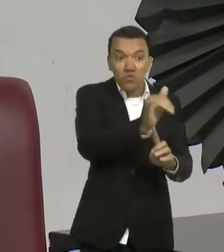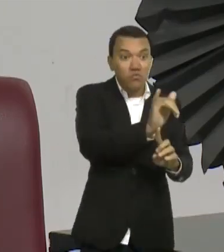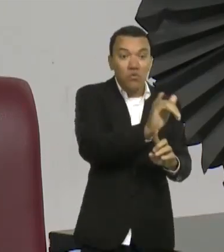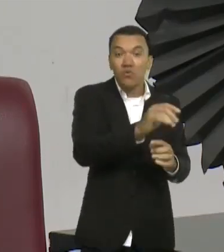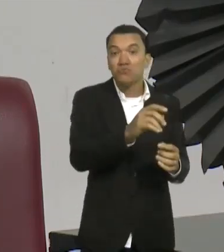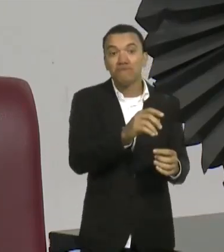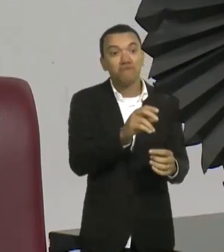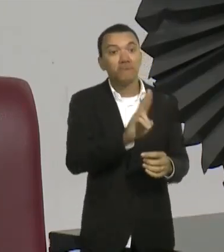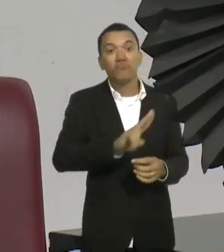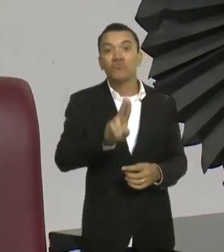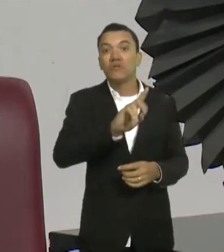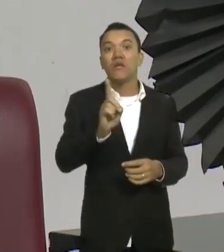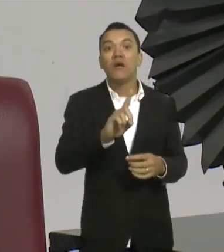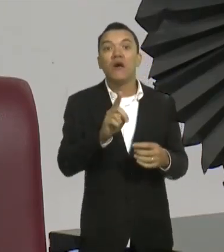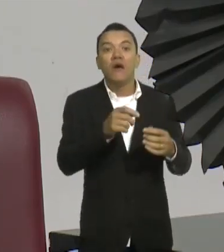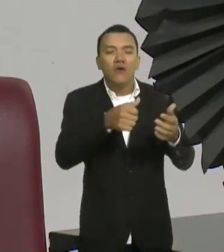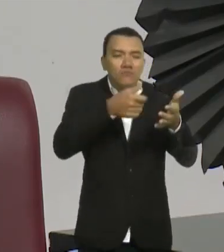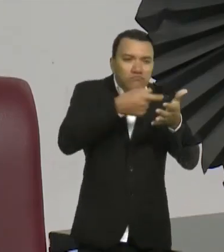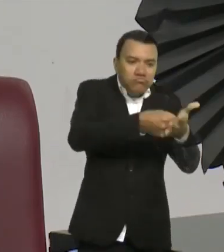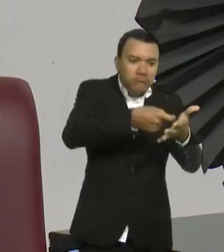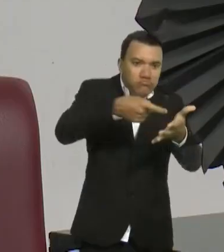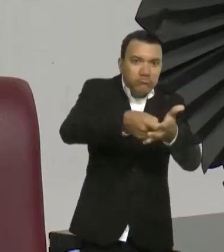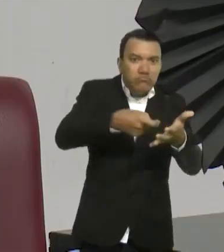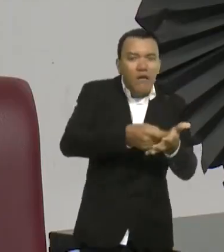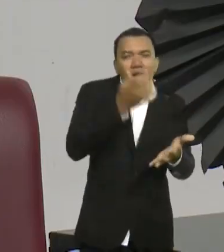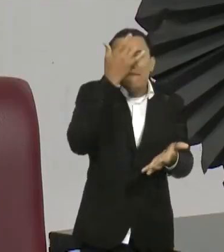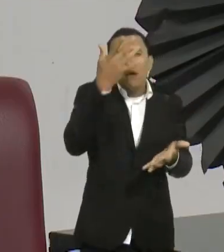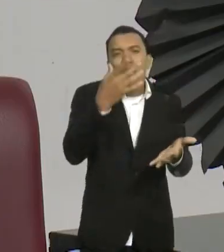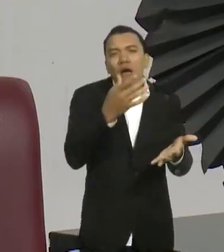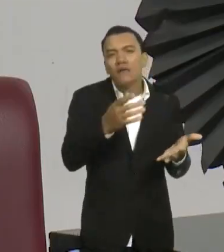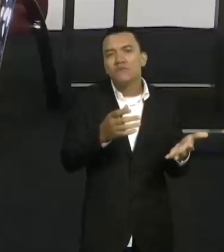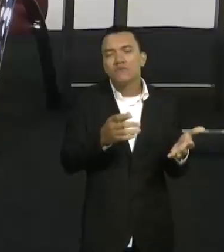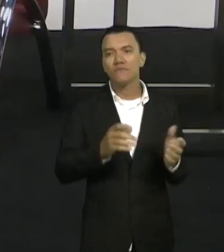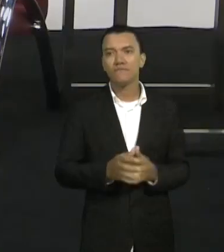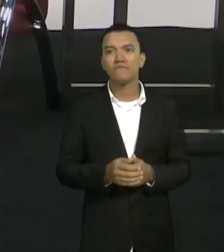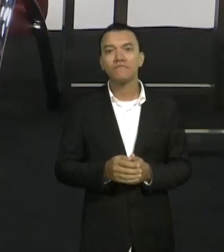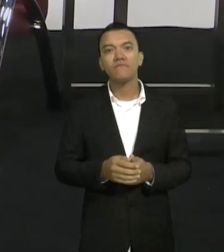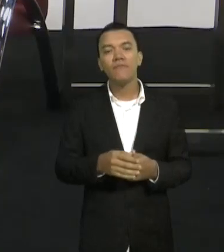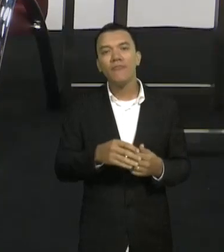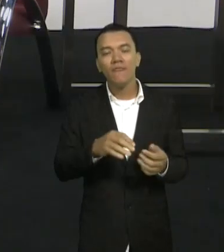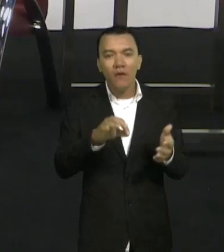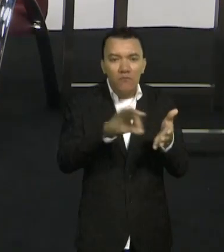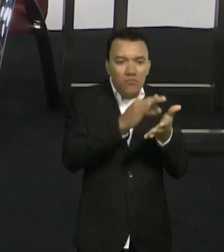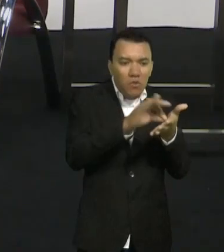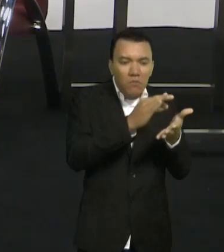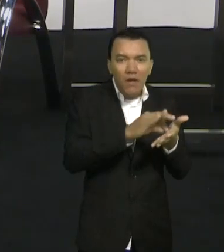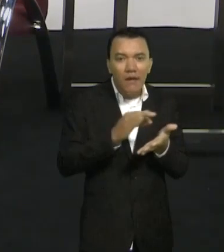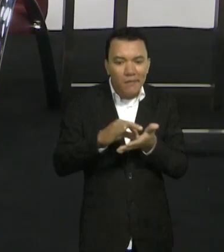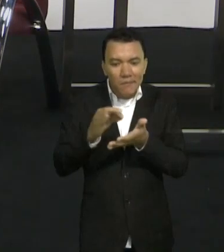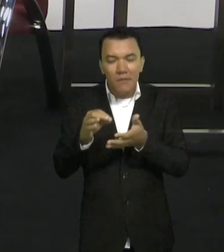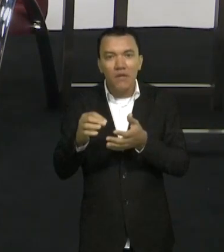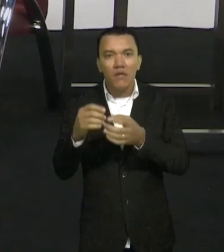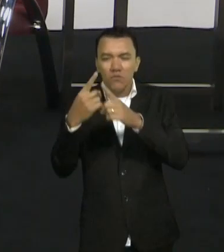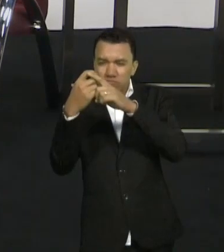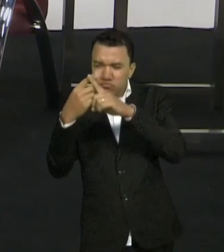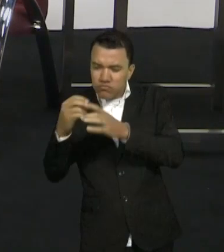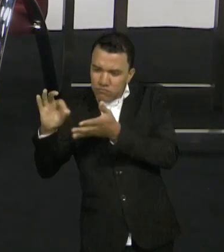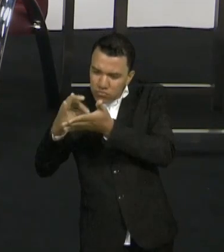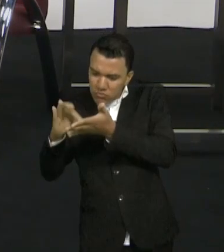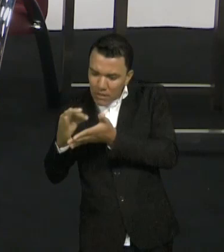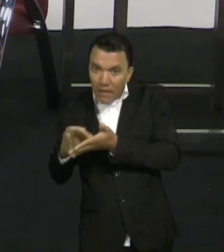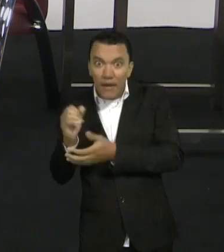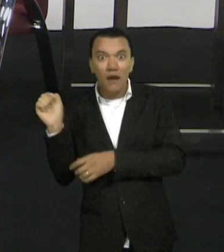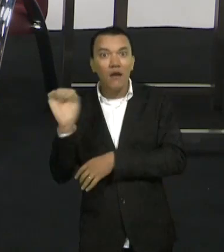usam apliques, porque é mais fácil, é mais prático. Mais os barato, bordados, às vezes, isso é também. Mais barato, os bordados são muito caros,